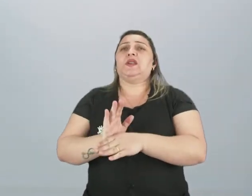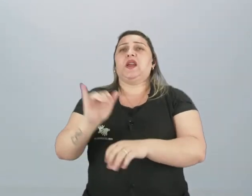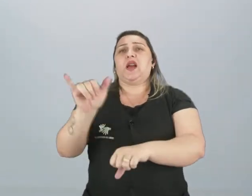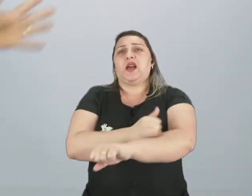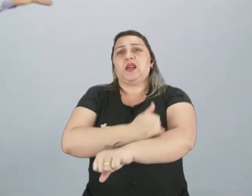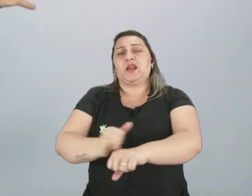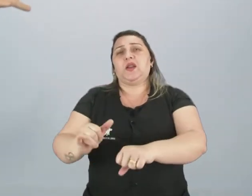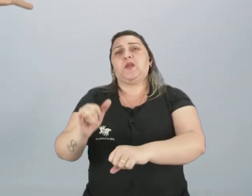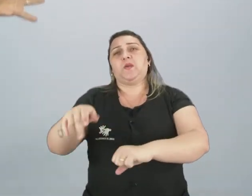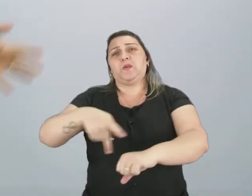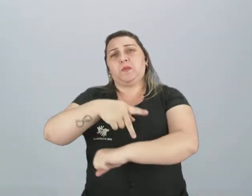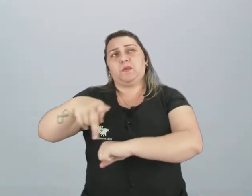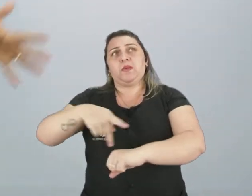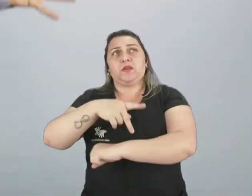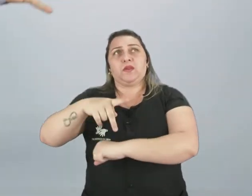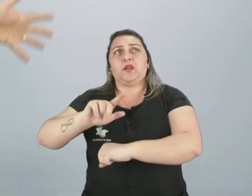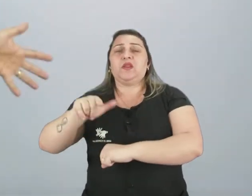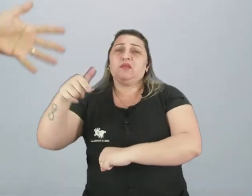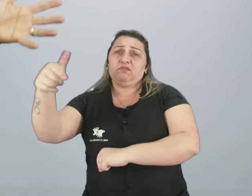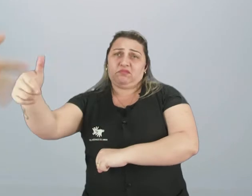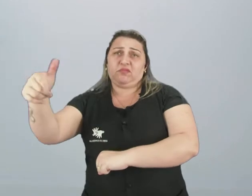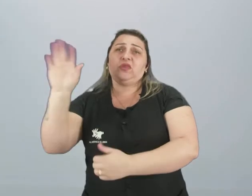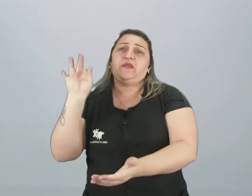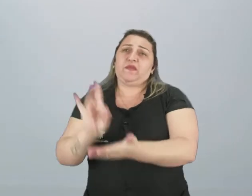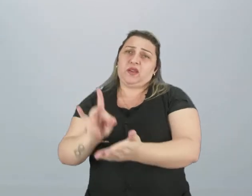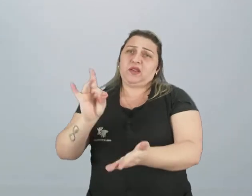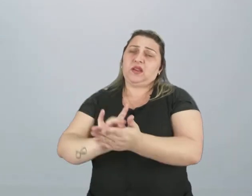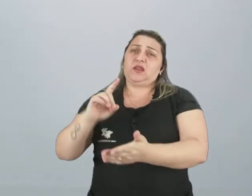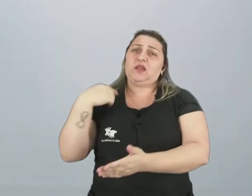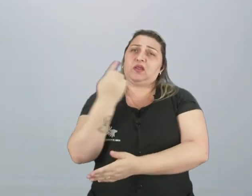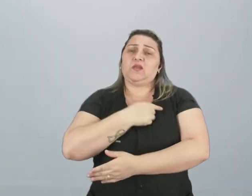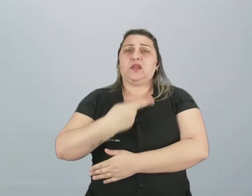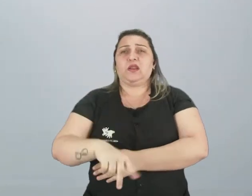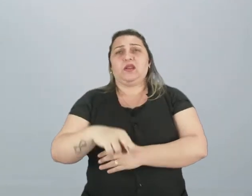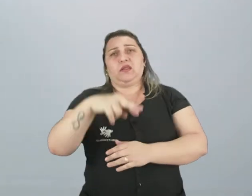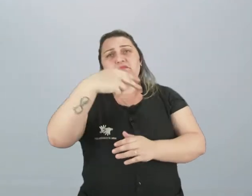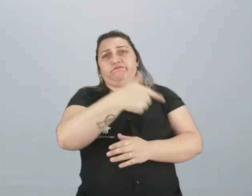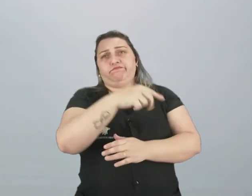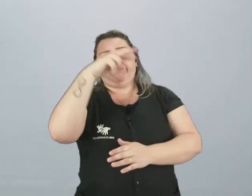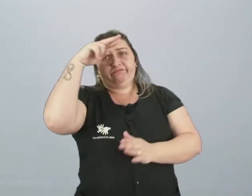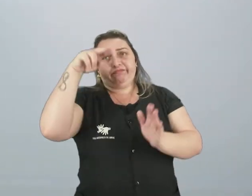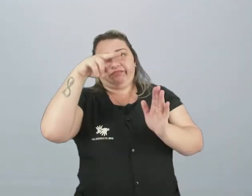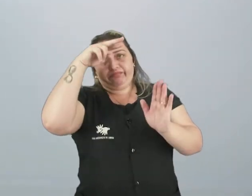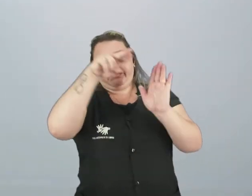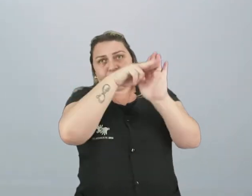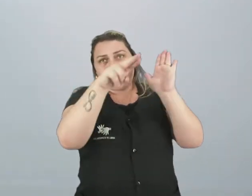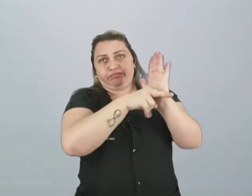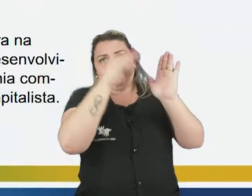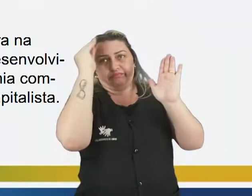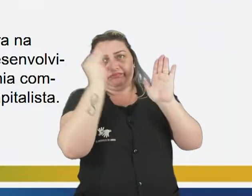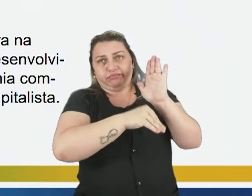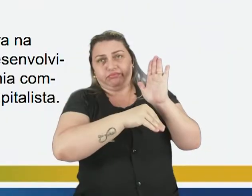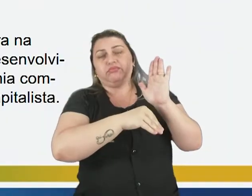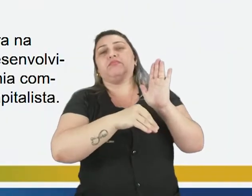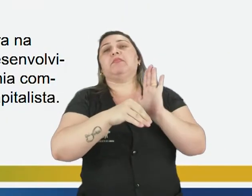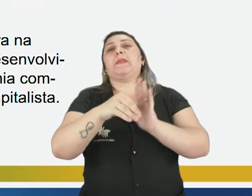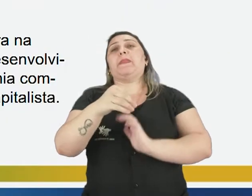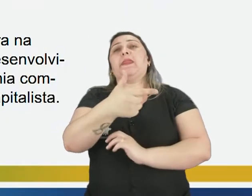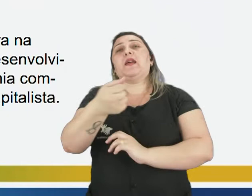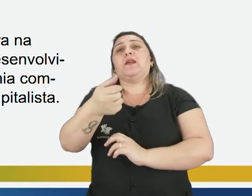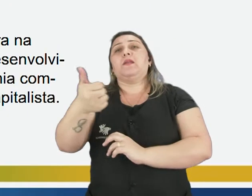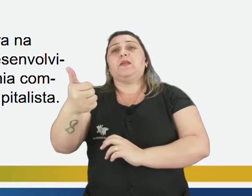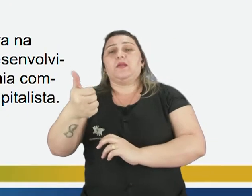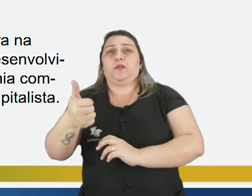estratégia desse país. Ao contrário de outras realidades, incluindo a nossa, que a disciplina fica a desejar. Em 2001, a China entra